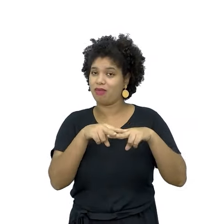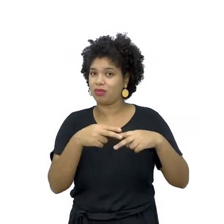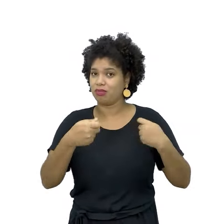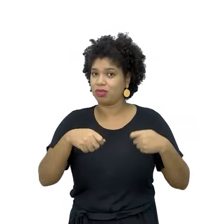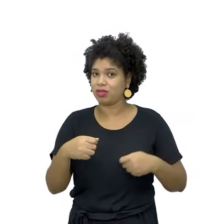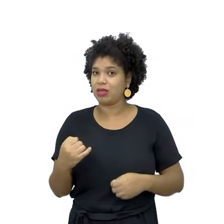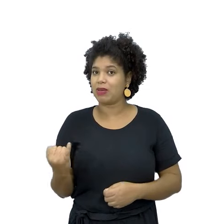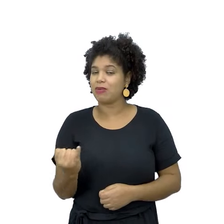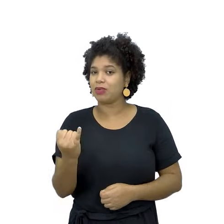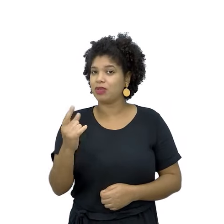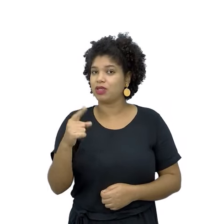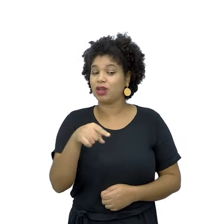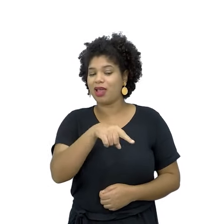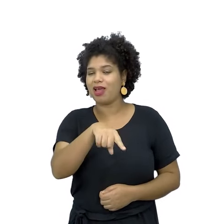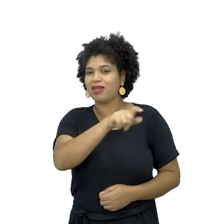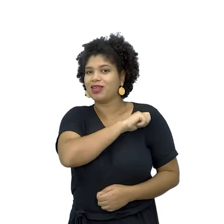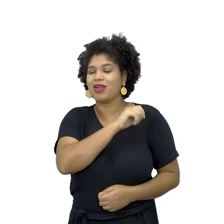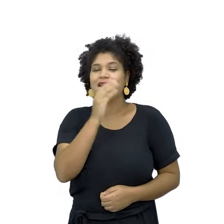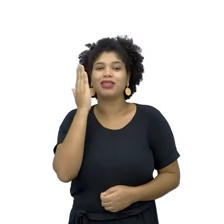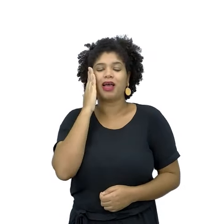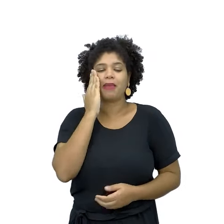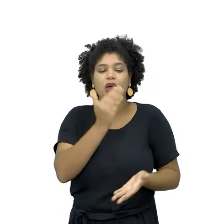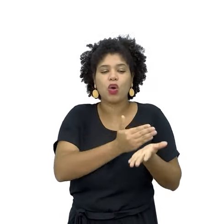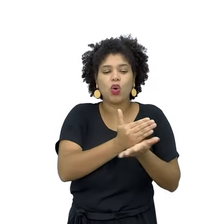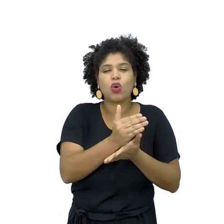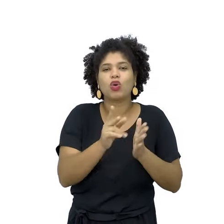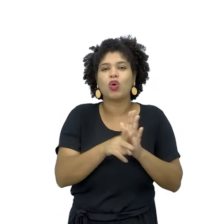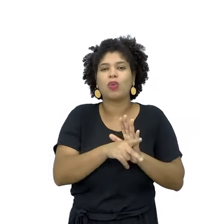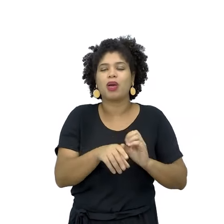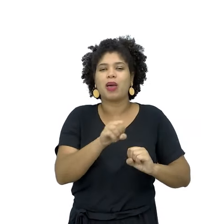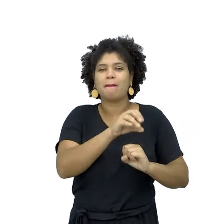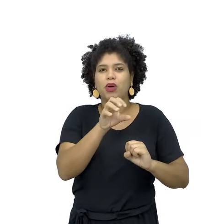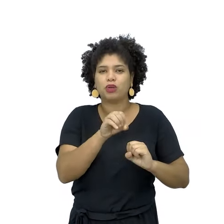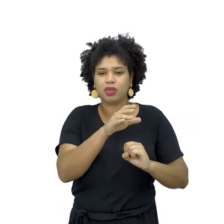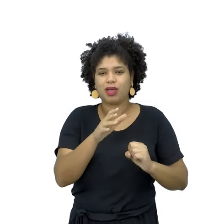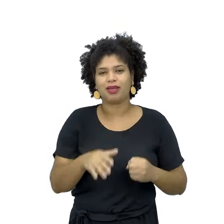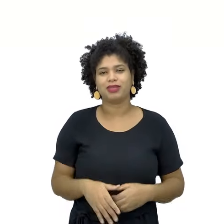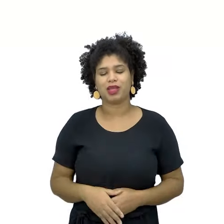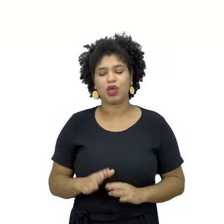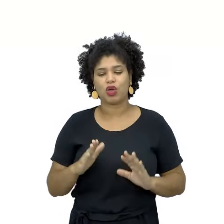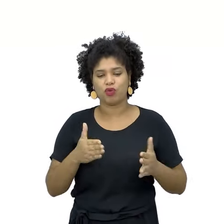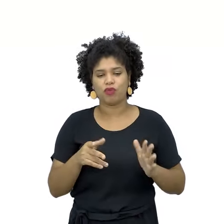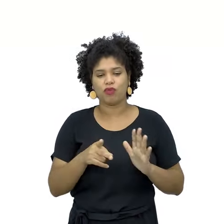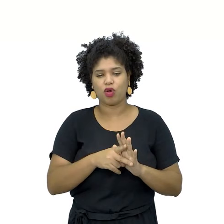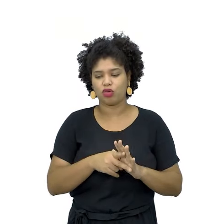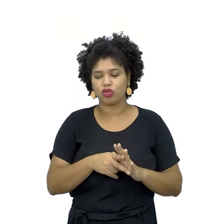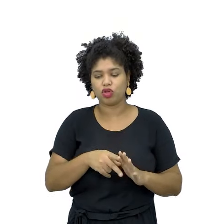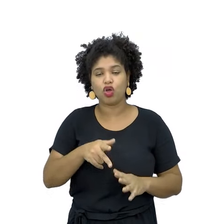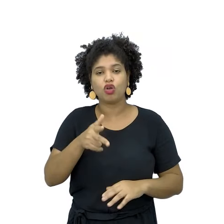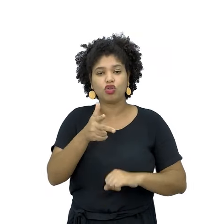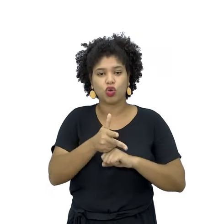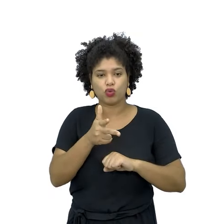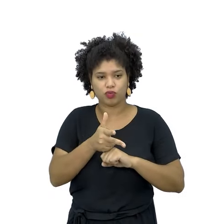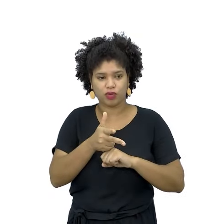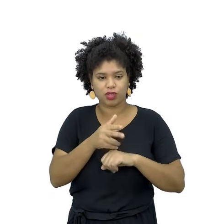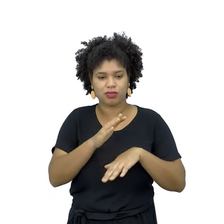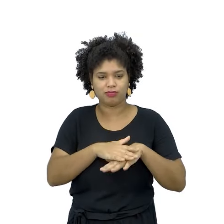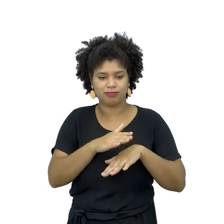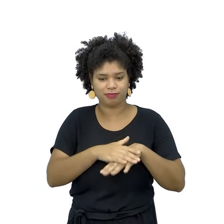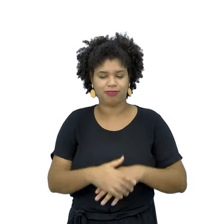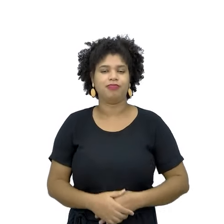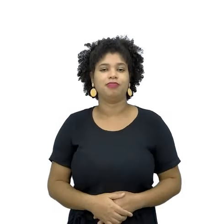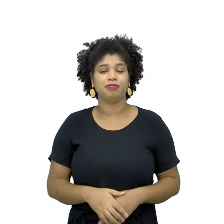enunciar outras coisas. A função exponencial, que é colocada lá no vídeo, ela também, para